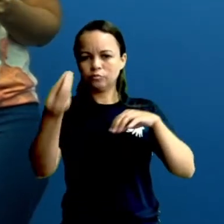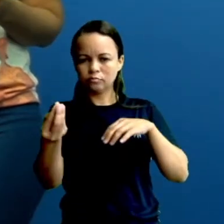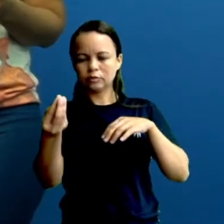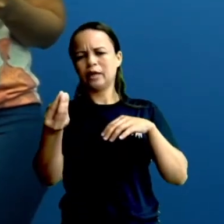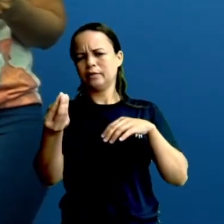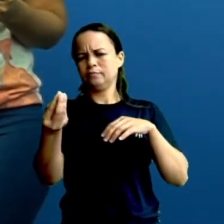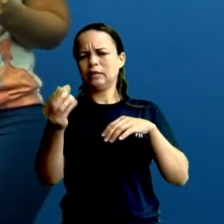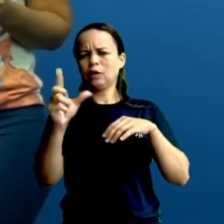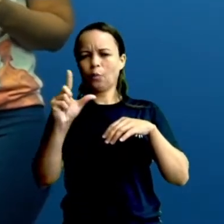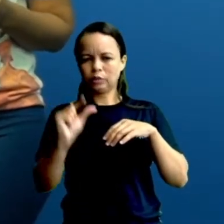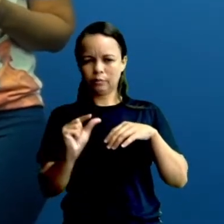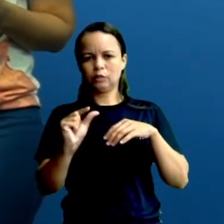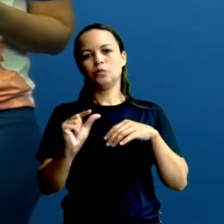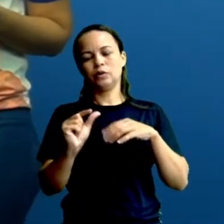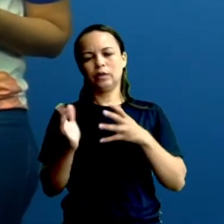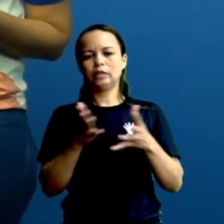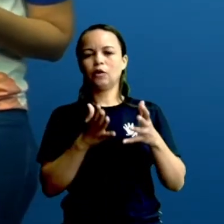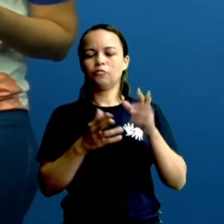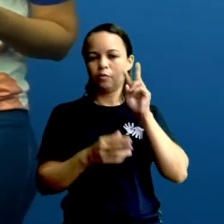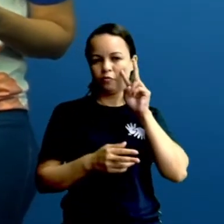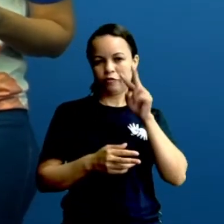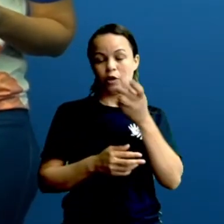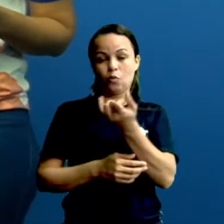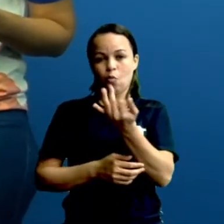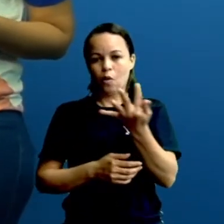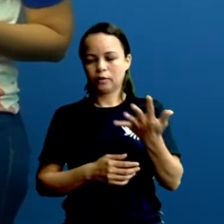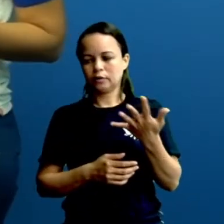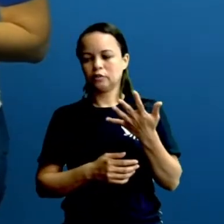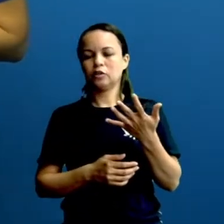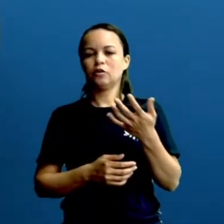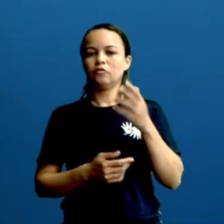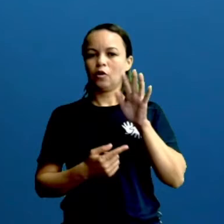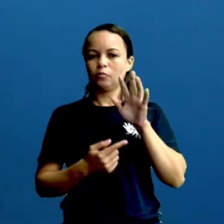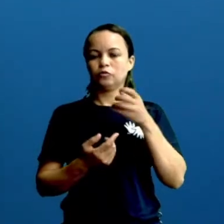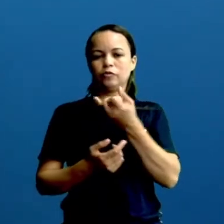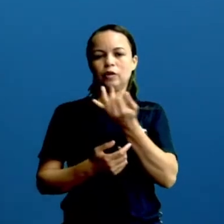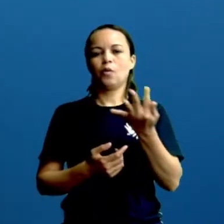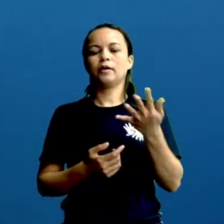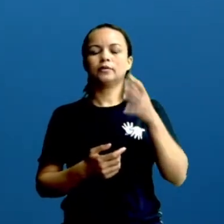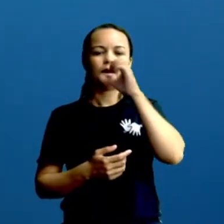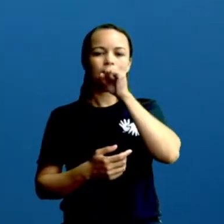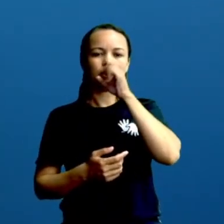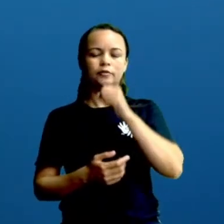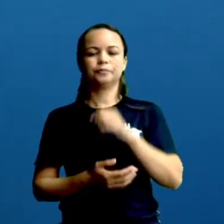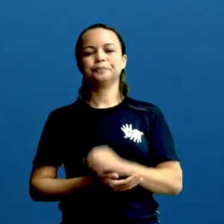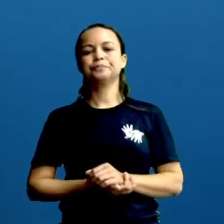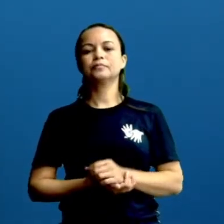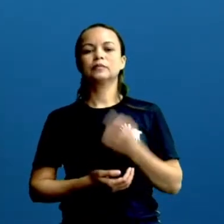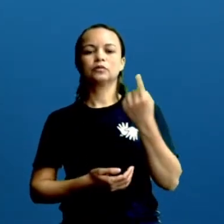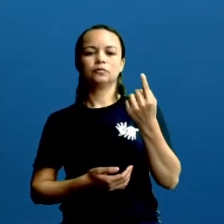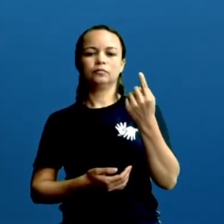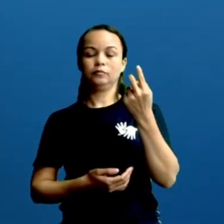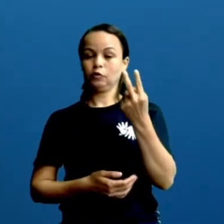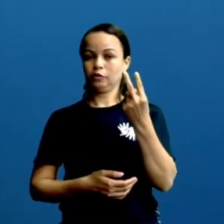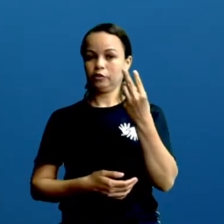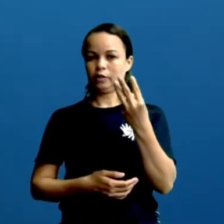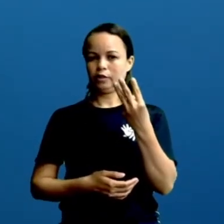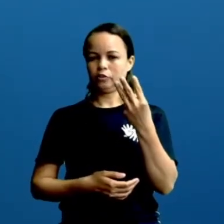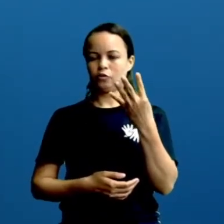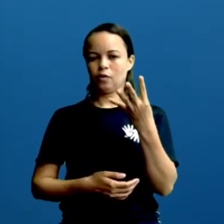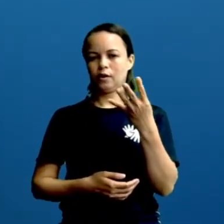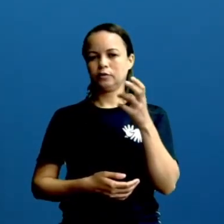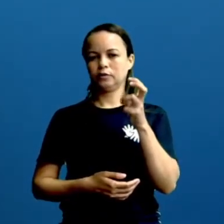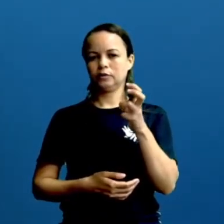ter 9. Então, vamos ver quantas ele vai ter? Vamos contar as laranjas primeiro. Eu tenho 1, 2,